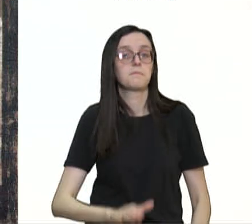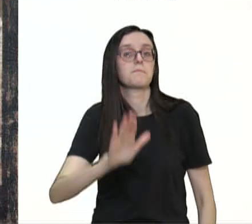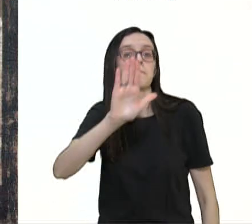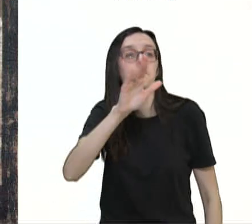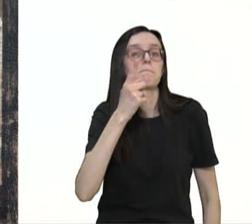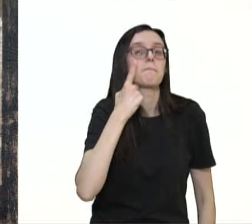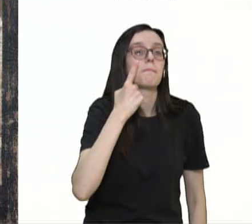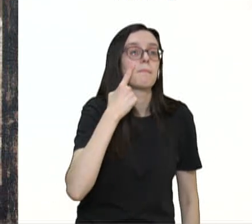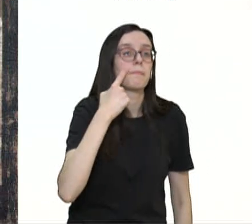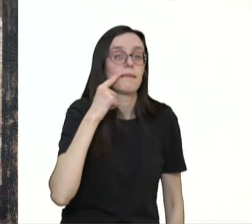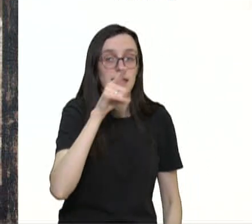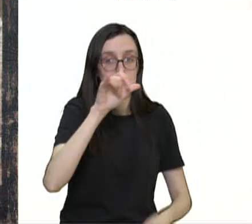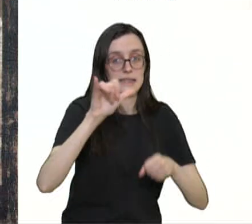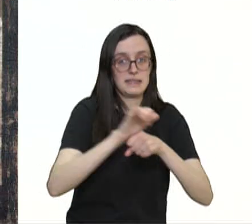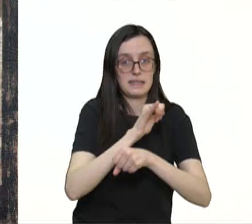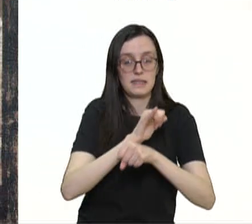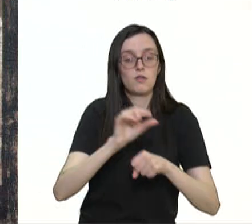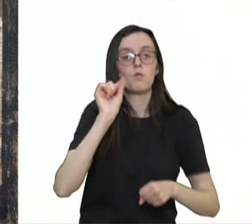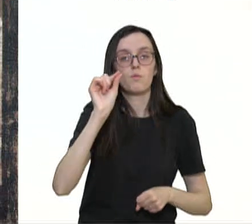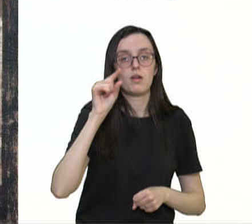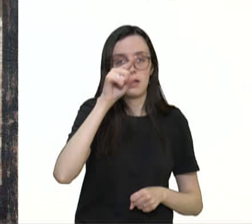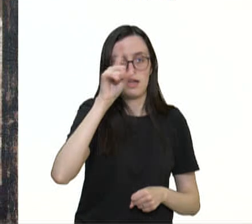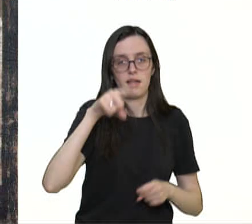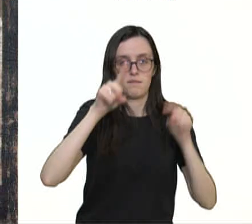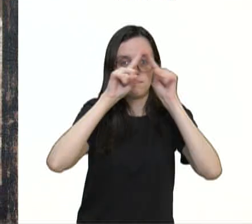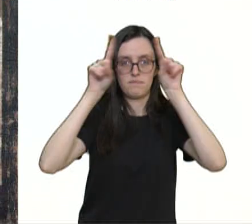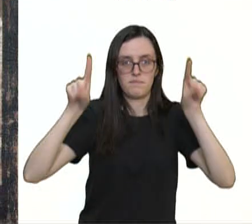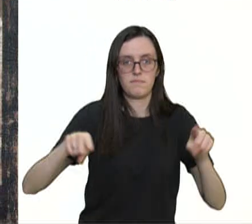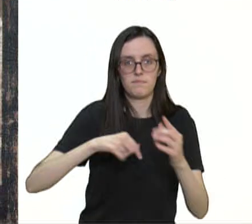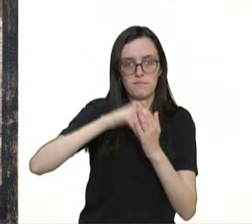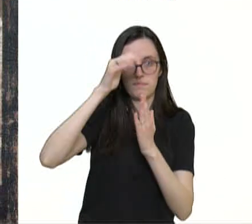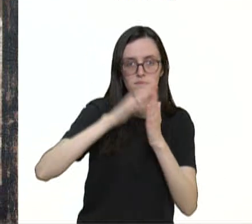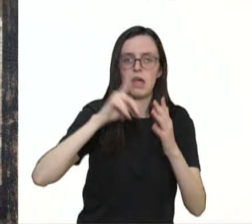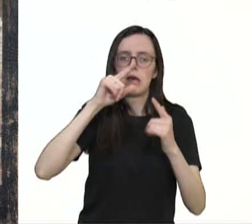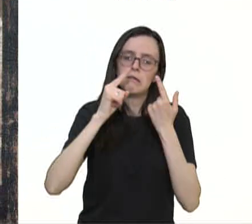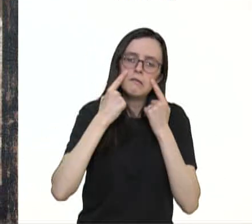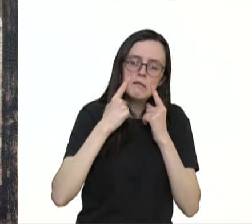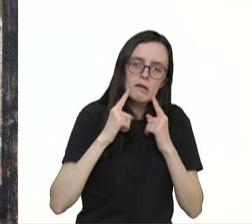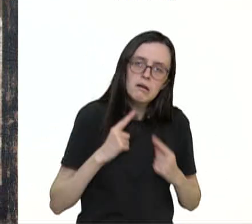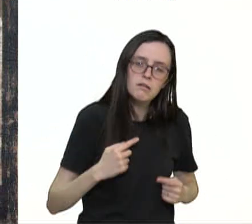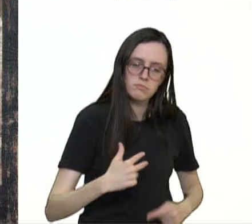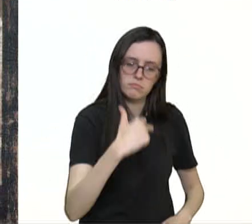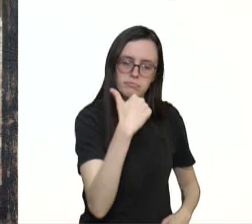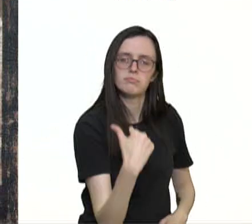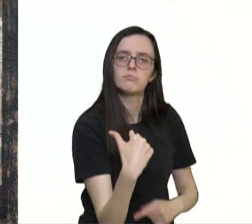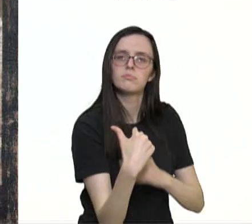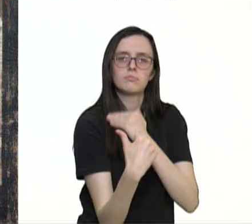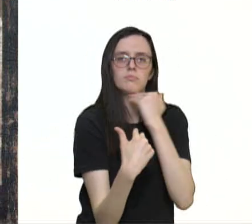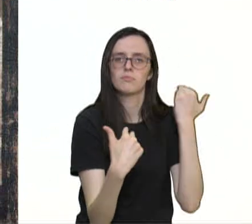Pessoal, essa técnica, tá? Essa obra aí, Lamentação sobre o Cristo Morto, do Mantegna,